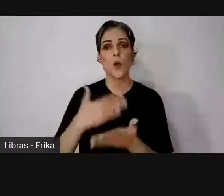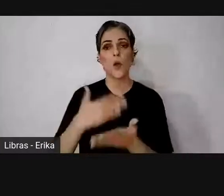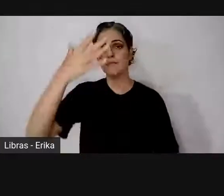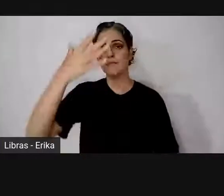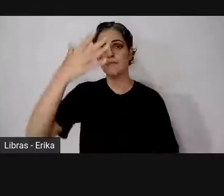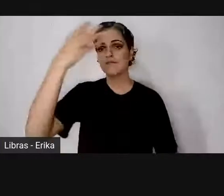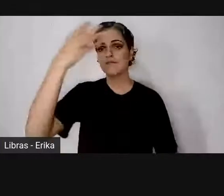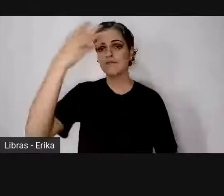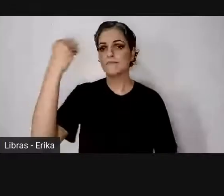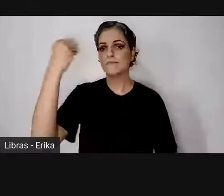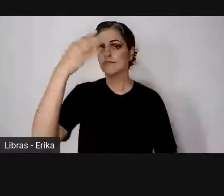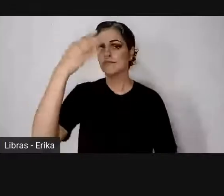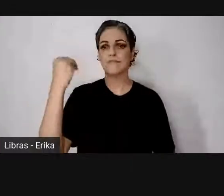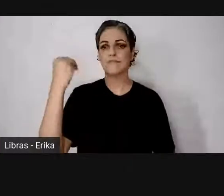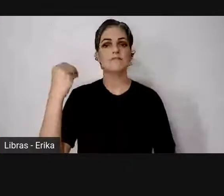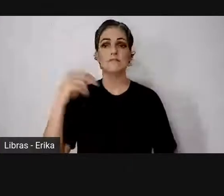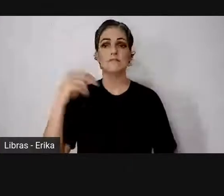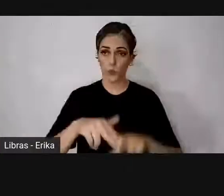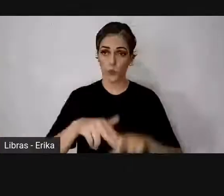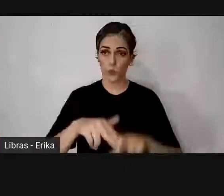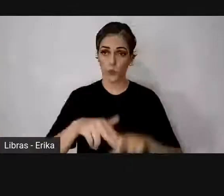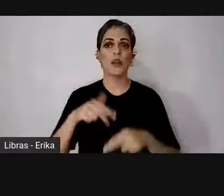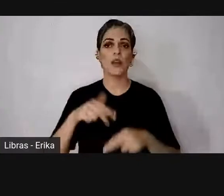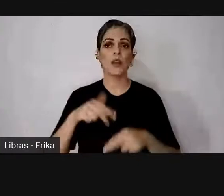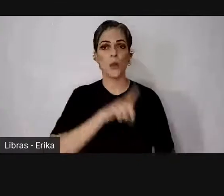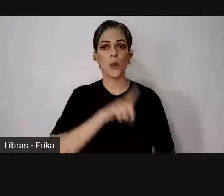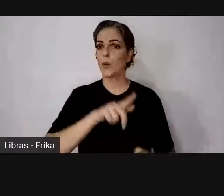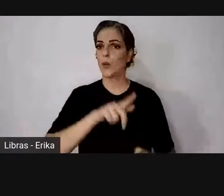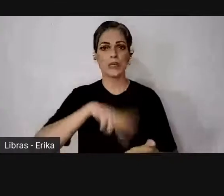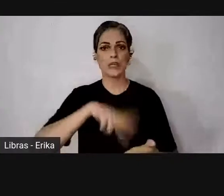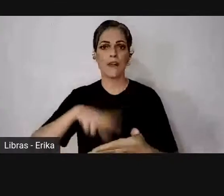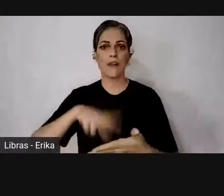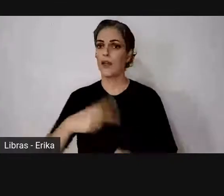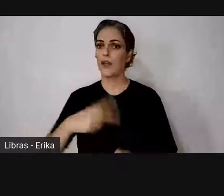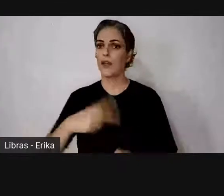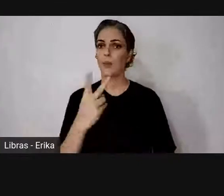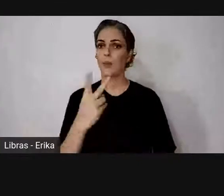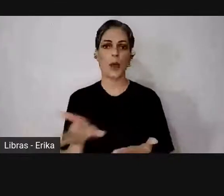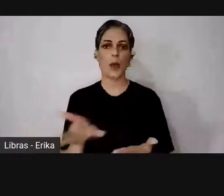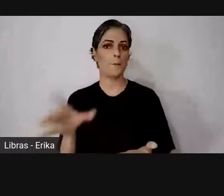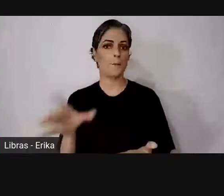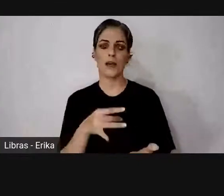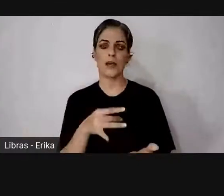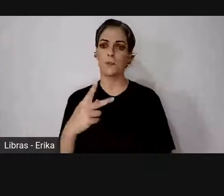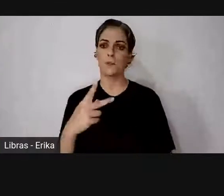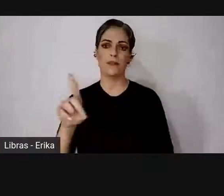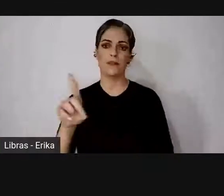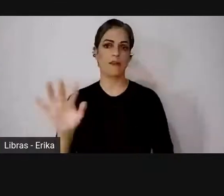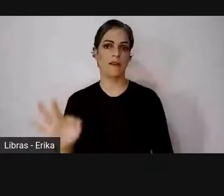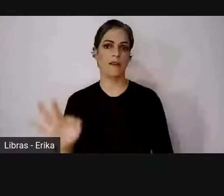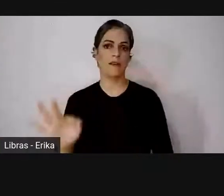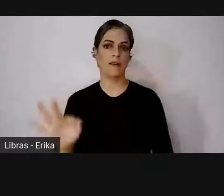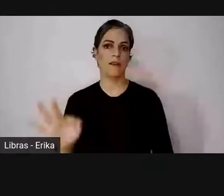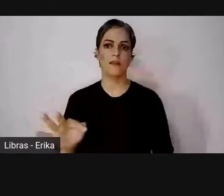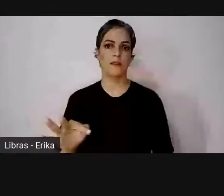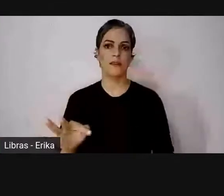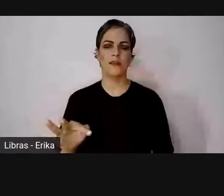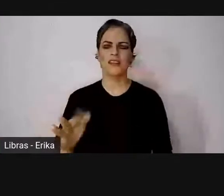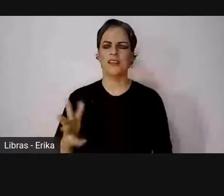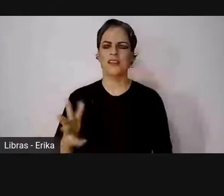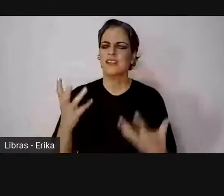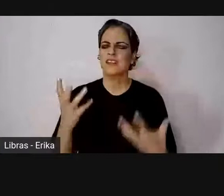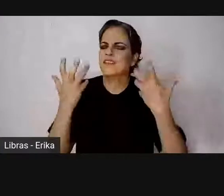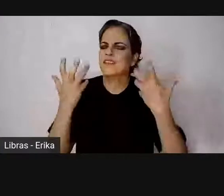ler 2 páginas num arquivo PDF sem me sentir bastante cansado. Fiz um